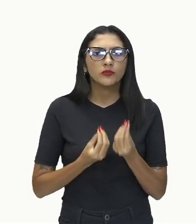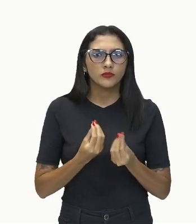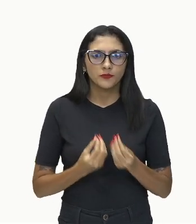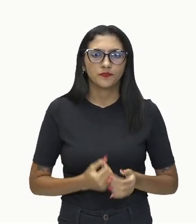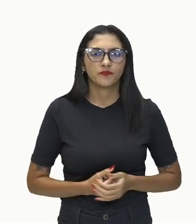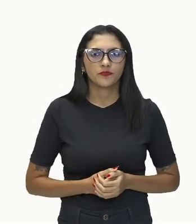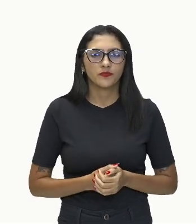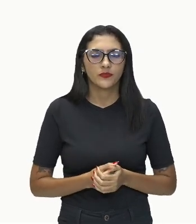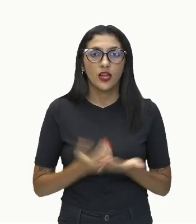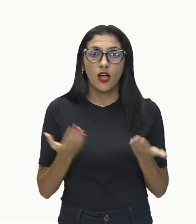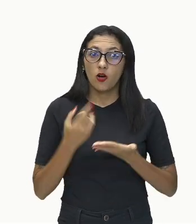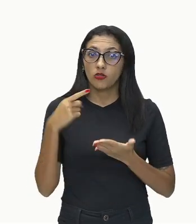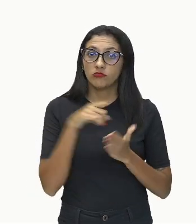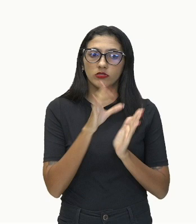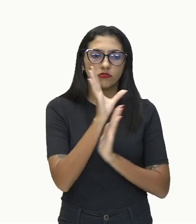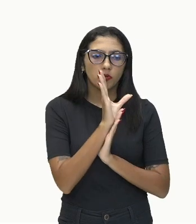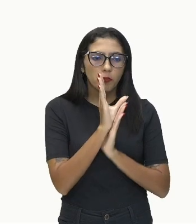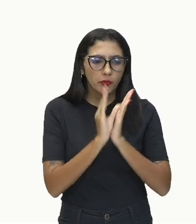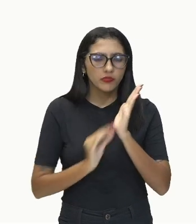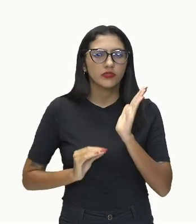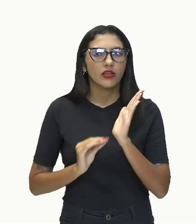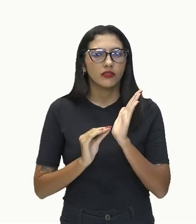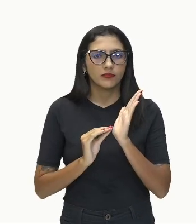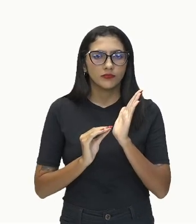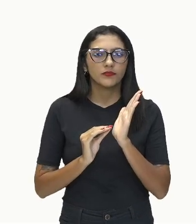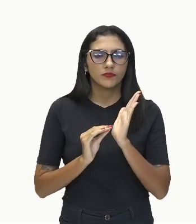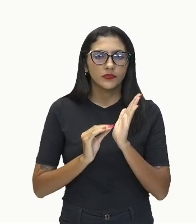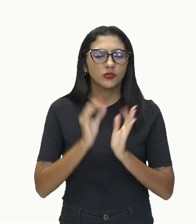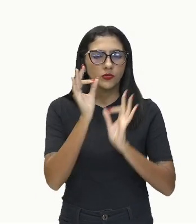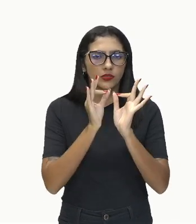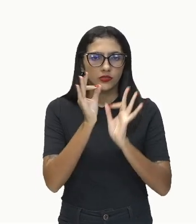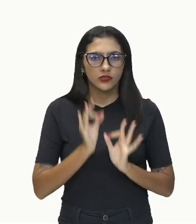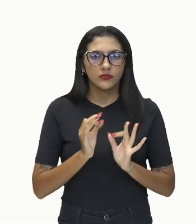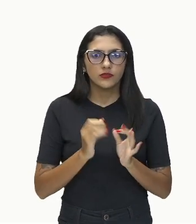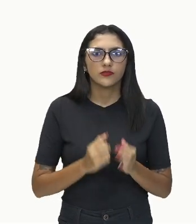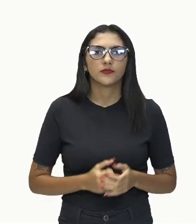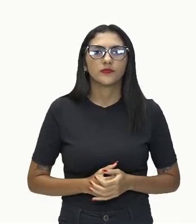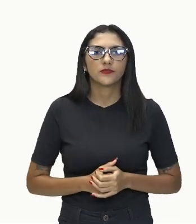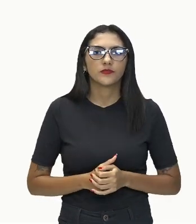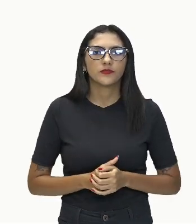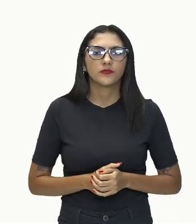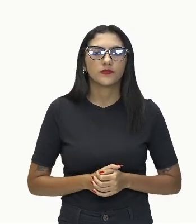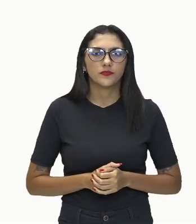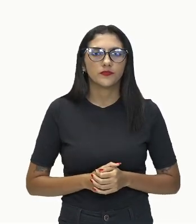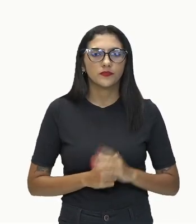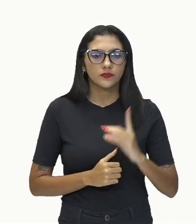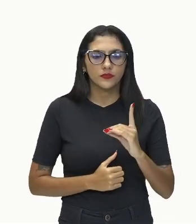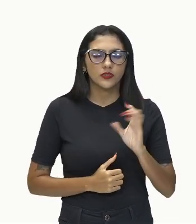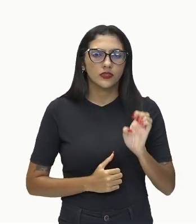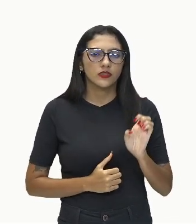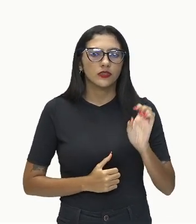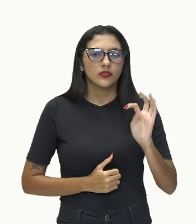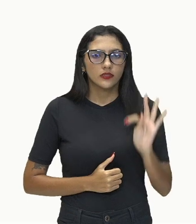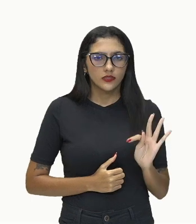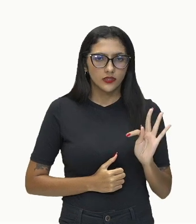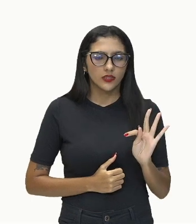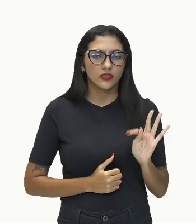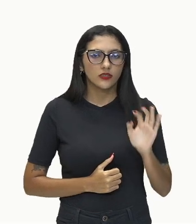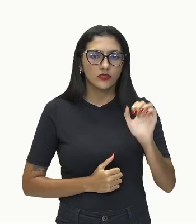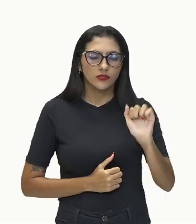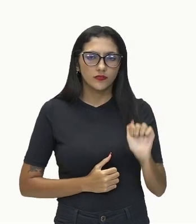anotassem aí no caderno, tá? Essa relação aqui, ó. determinante da matriz